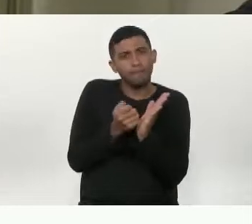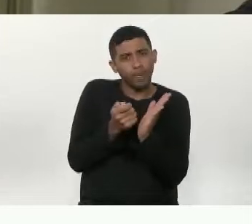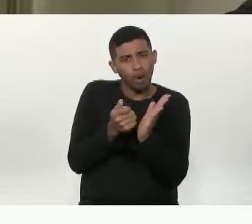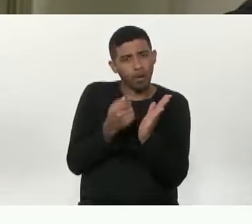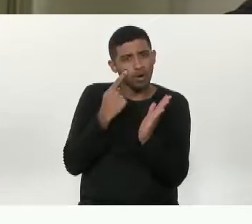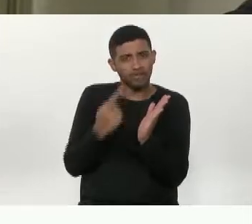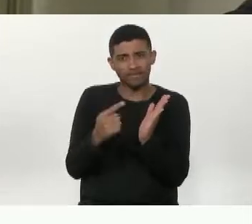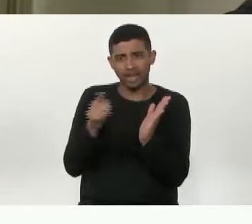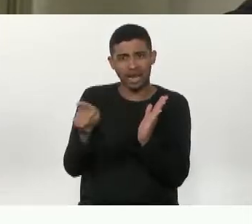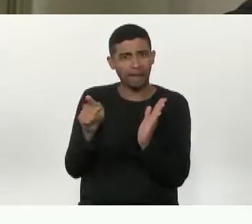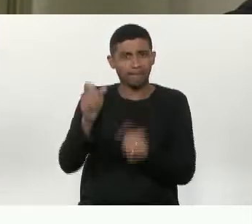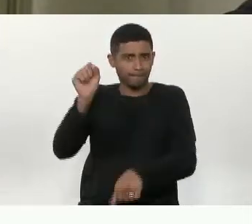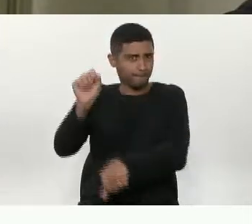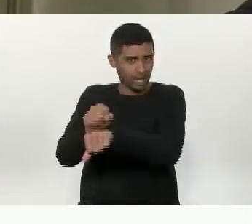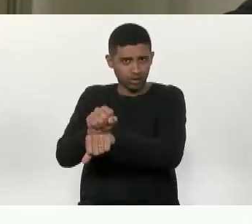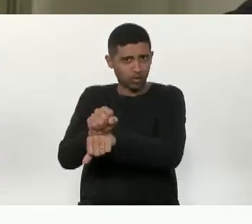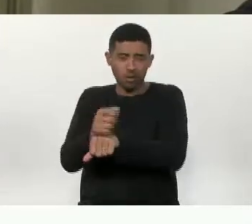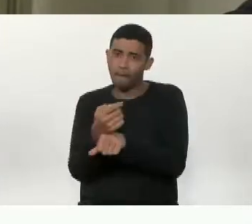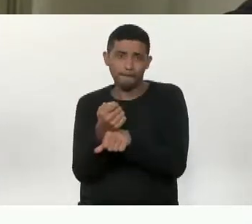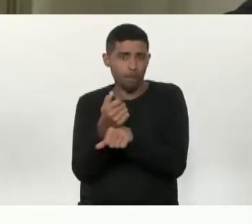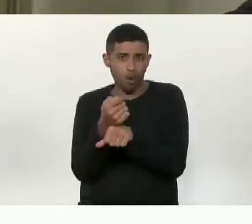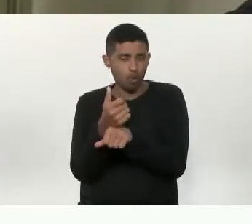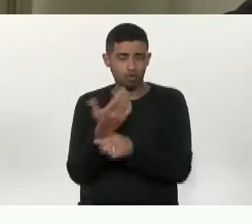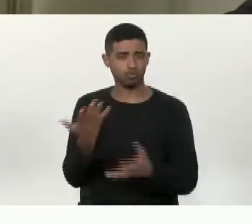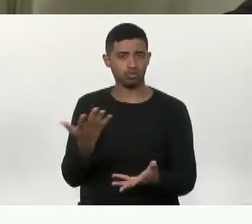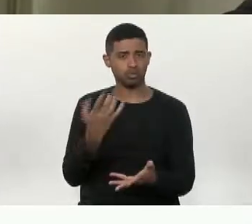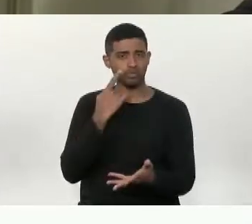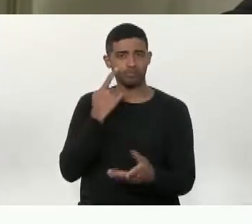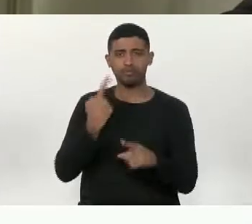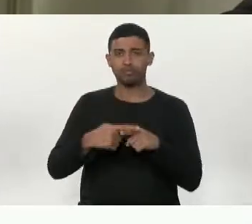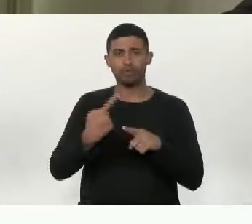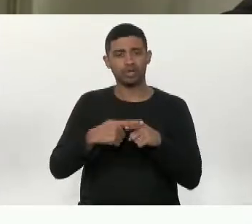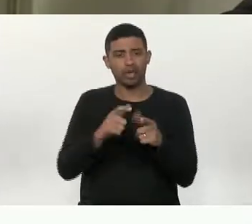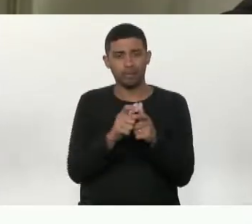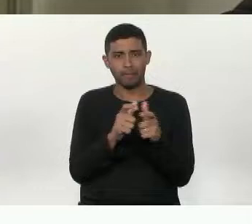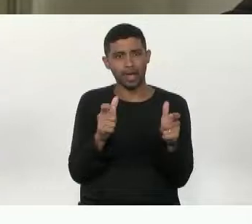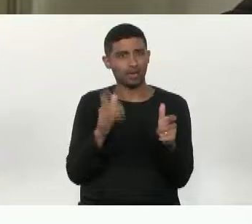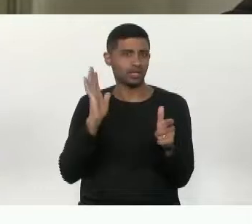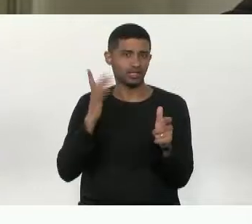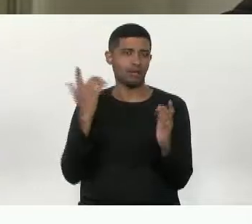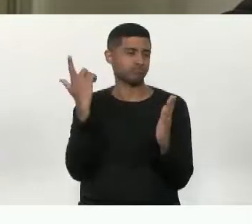durou poucos dias, porque a maioria já tinha sido cumprida.